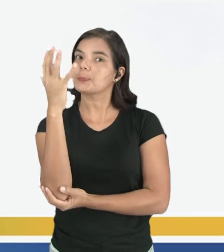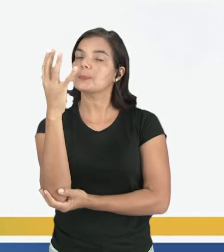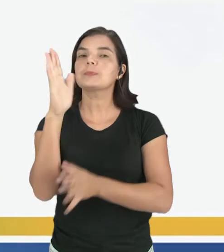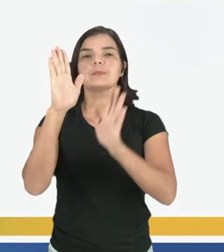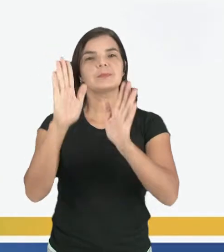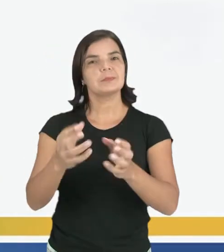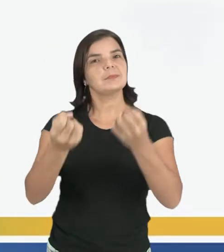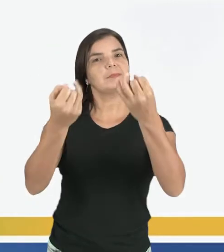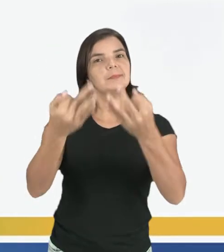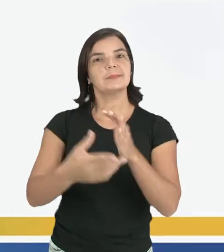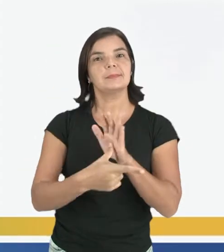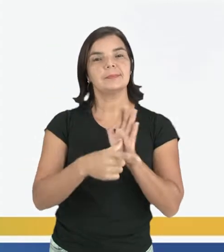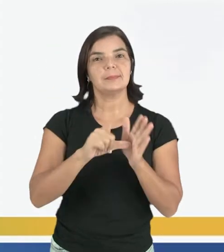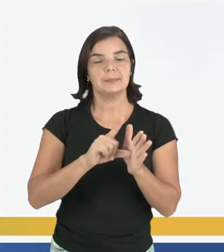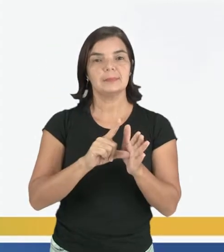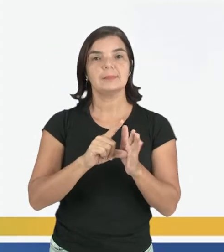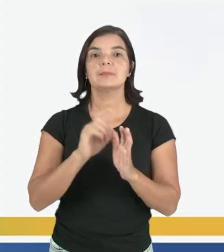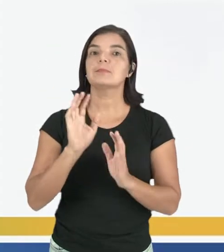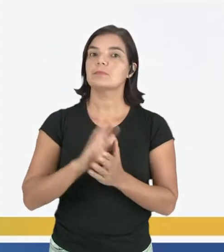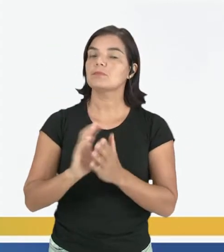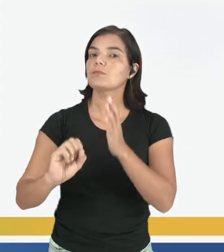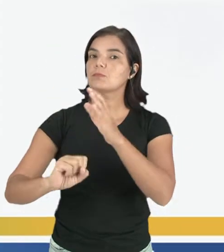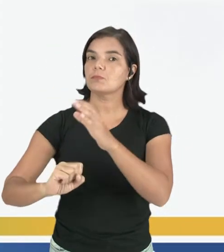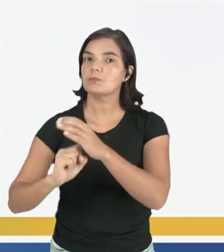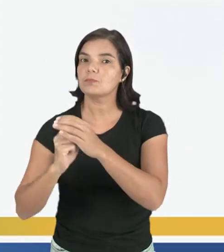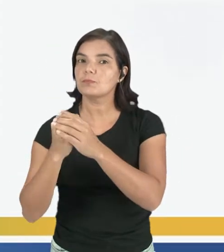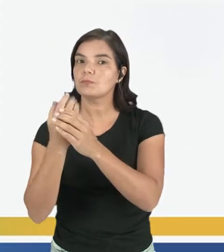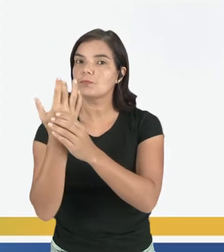já foi falado, elas nascem,